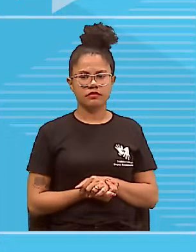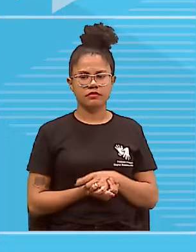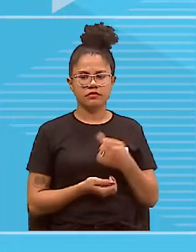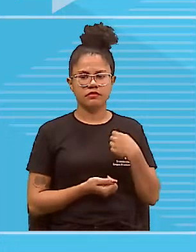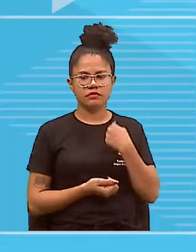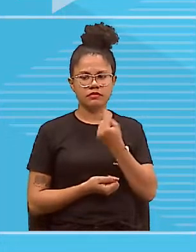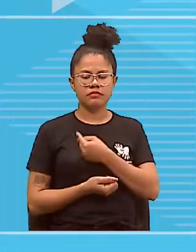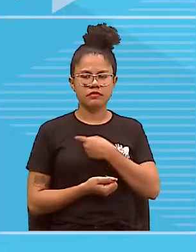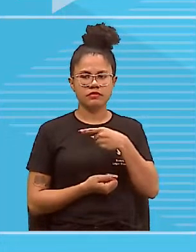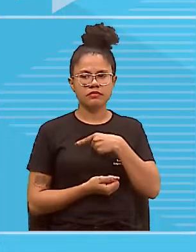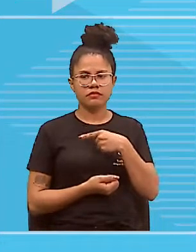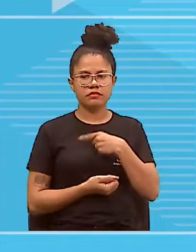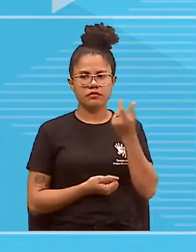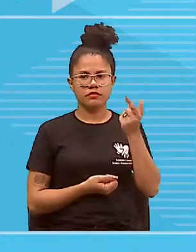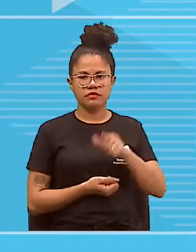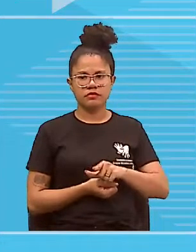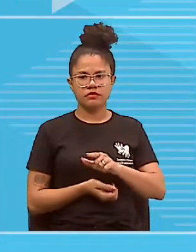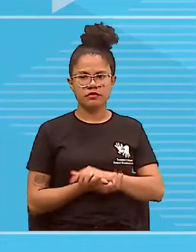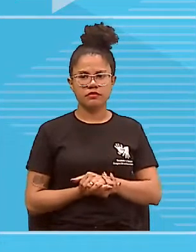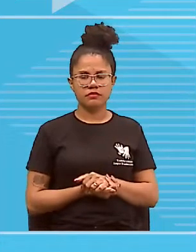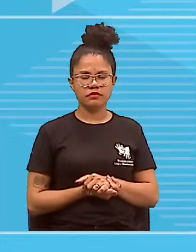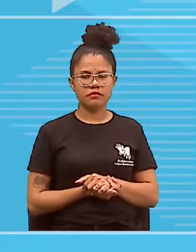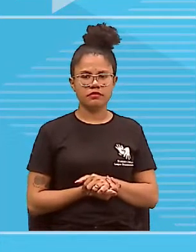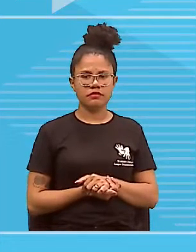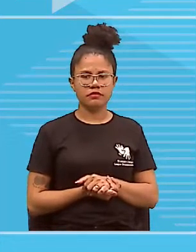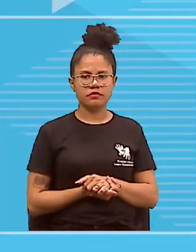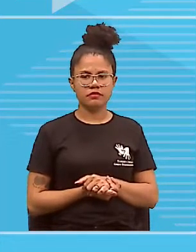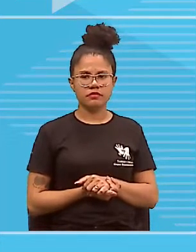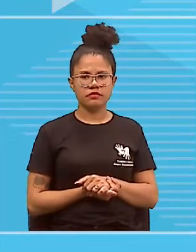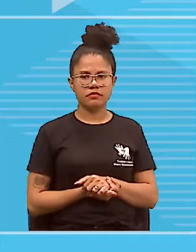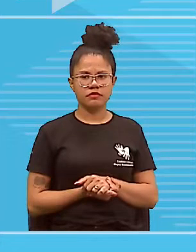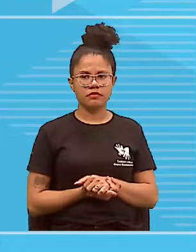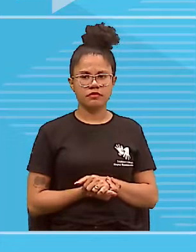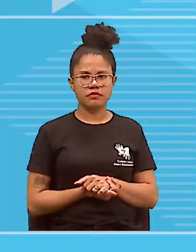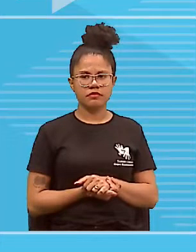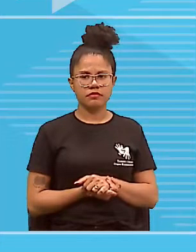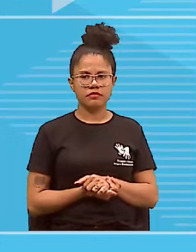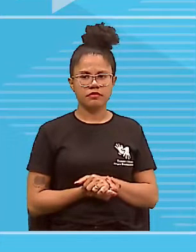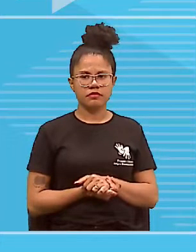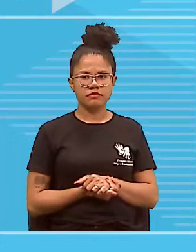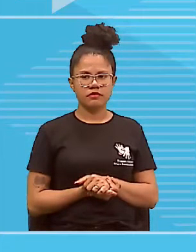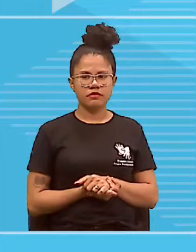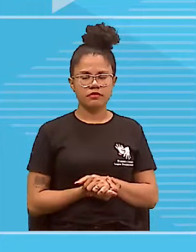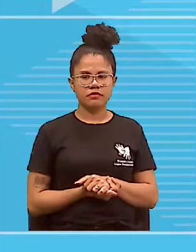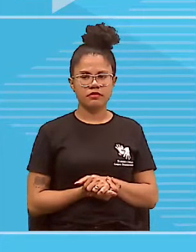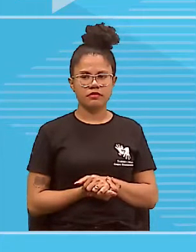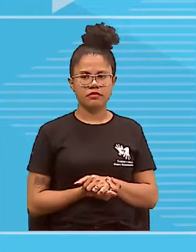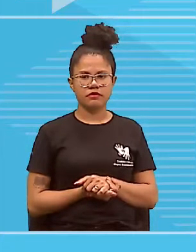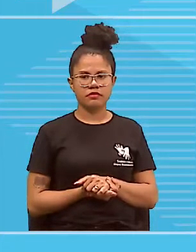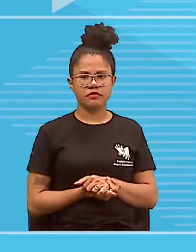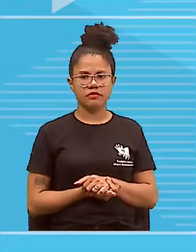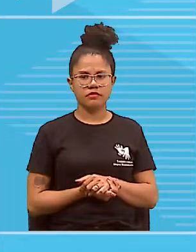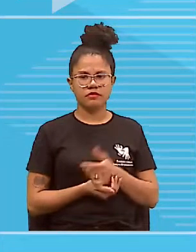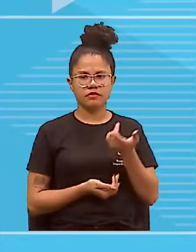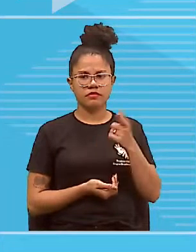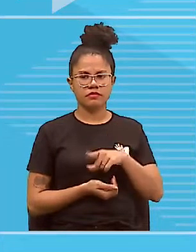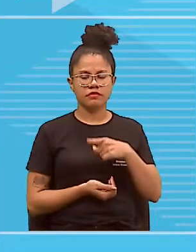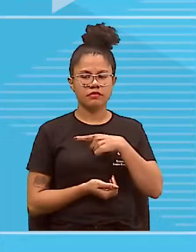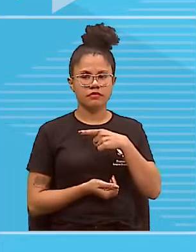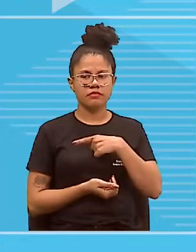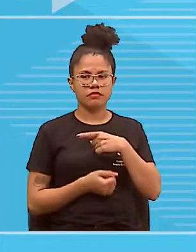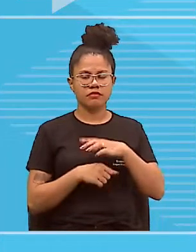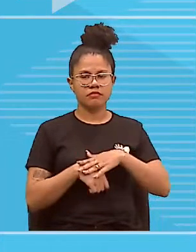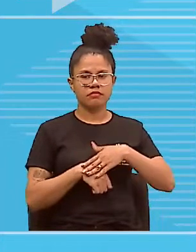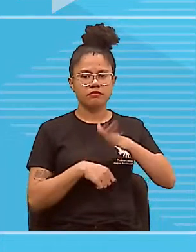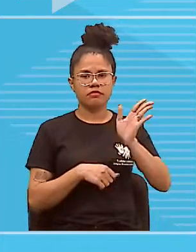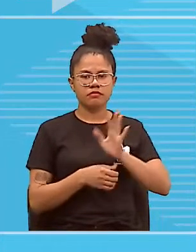um outro físico que através de outro fenômeno conseguiu ainda mais